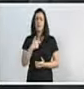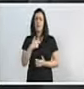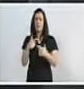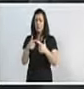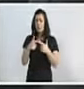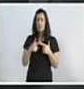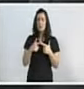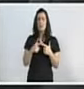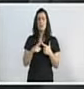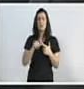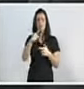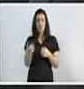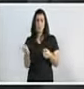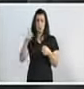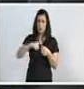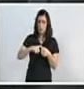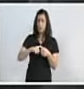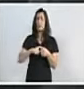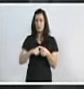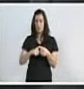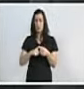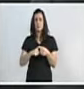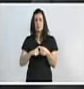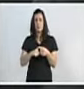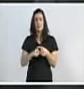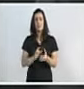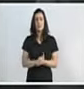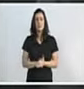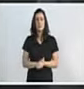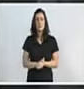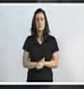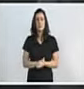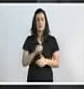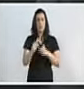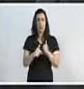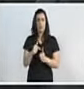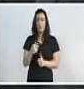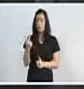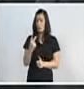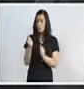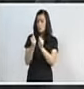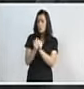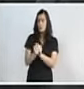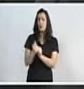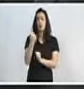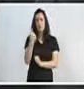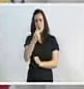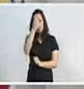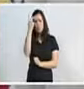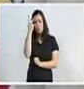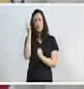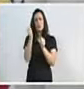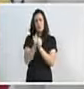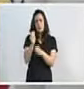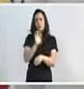cargo, graças ao Tribunal Superior Eleitoral, ela tem me acompanhado, foi a primeira pessoa que coloquei no meu gabinete no estágio,